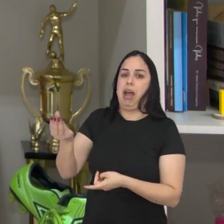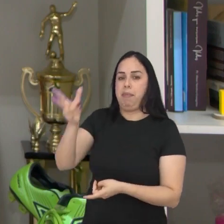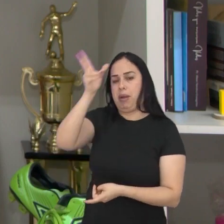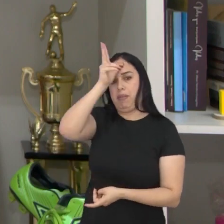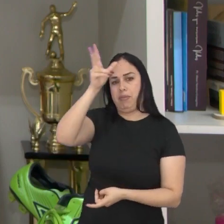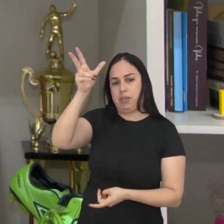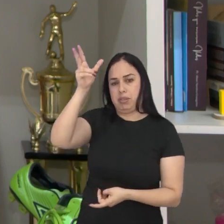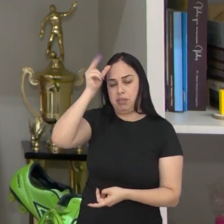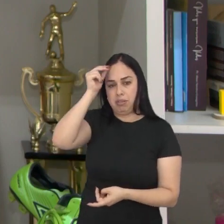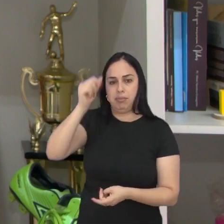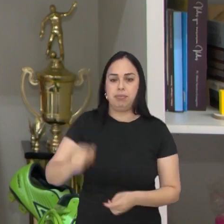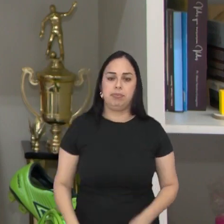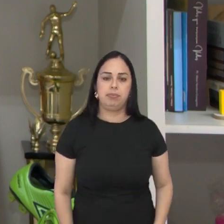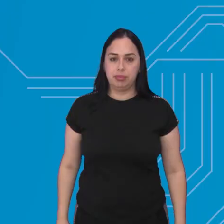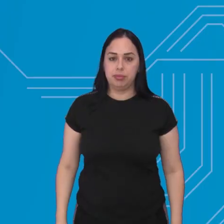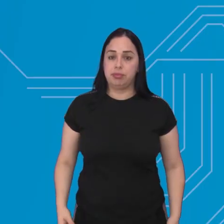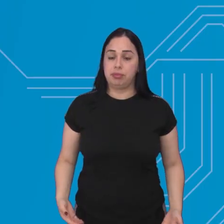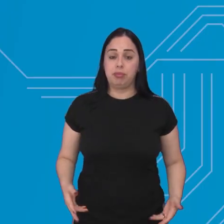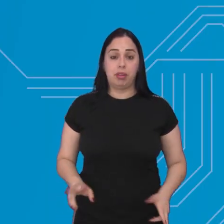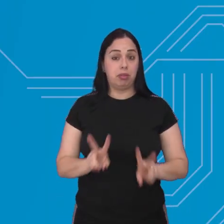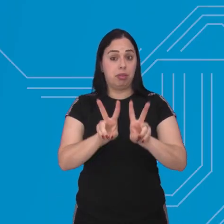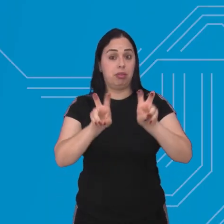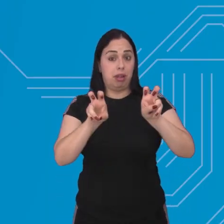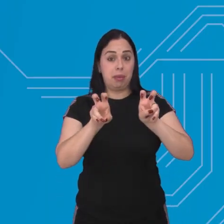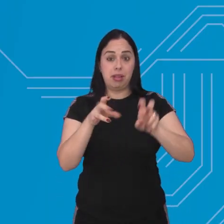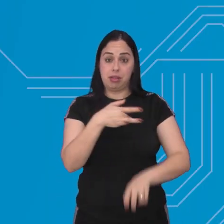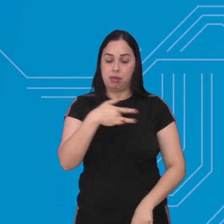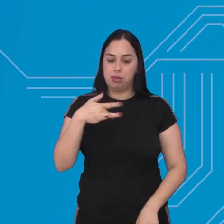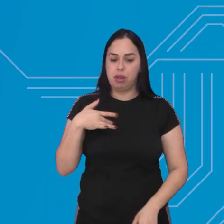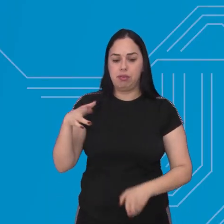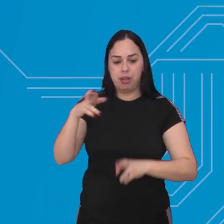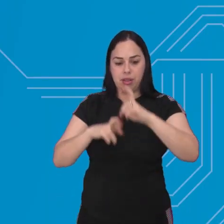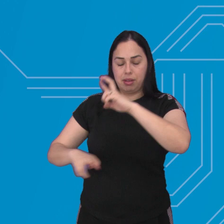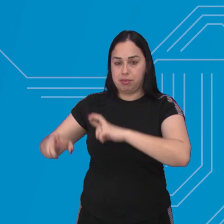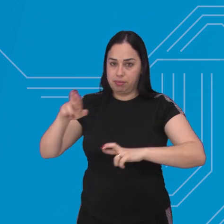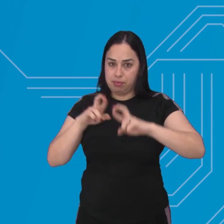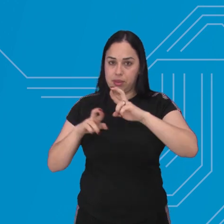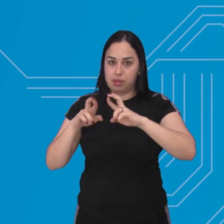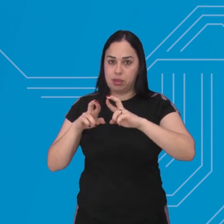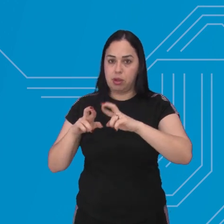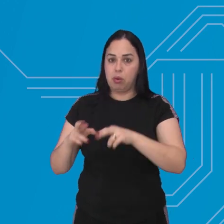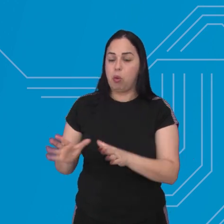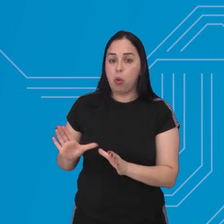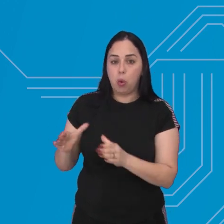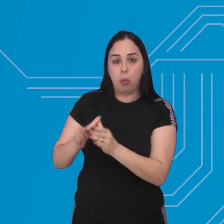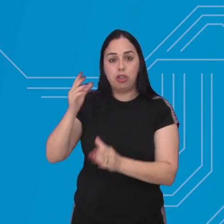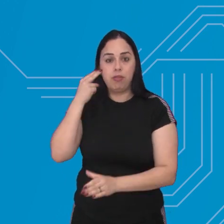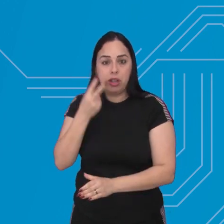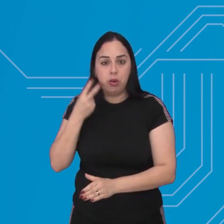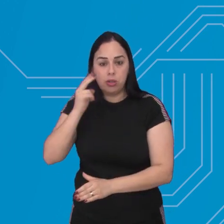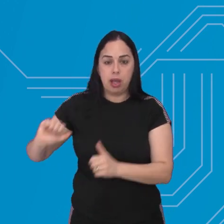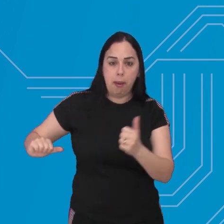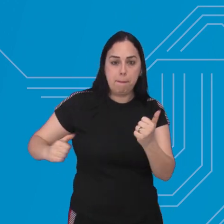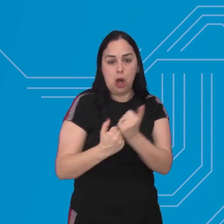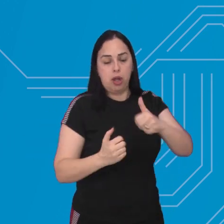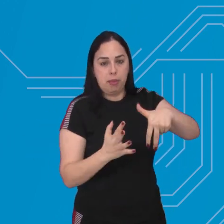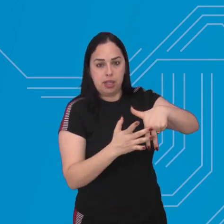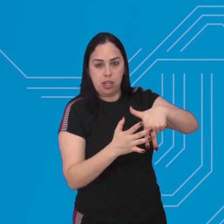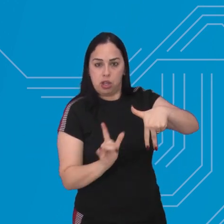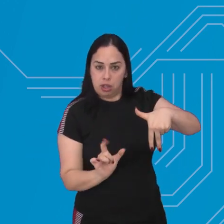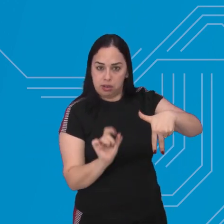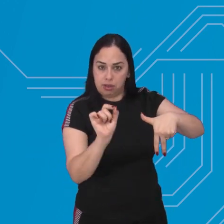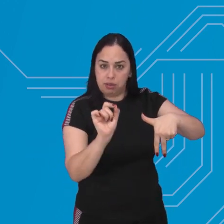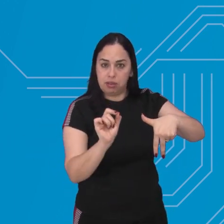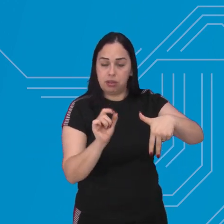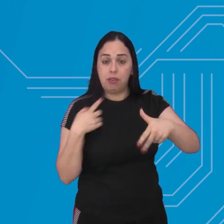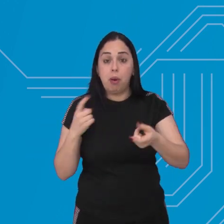na própria manutenção do parque. E agora o tema é saúde e fiscalização. A Frente Parlamentar em Apoio ao Paciente Oncológico se reuniu